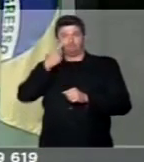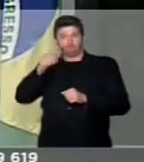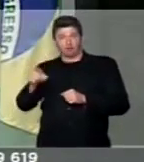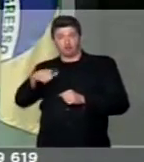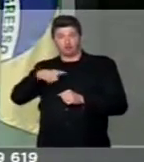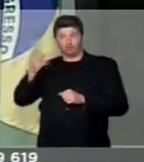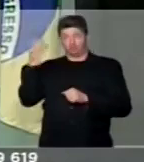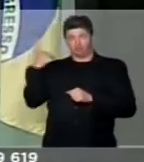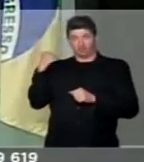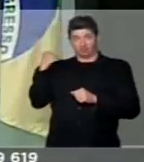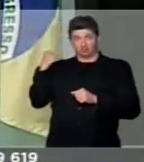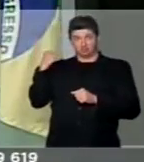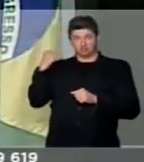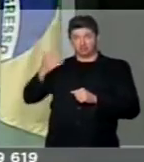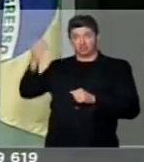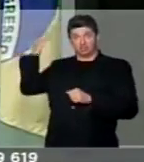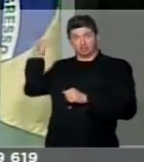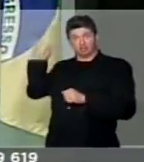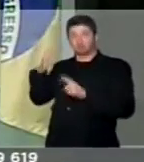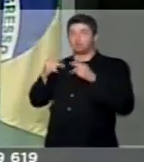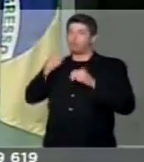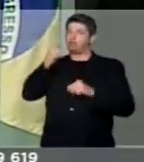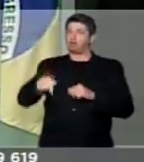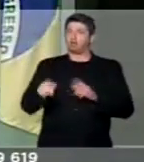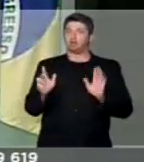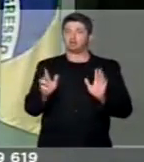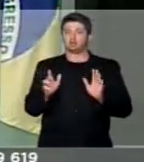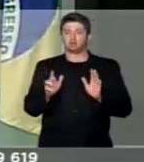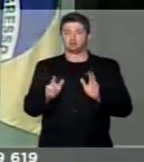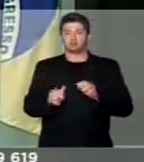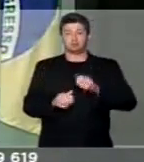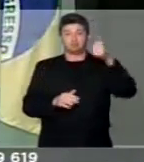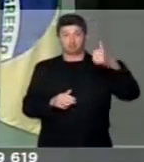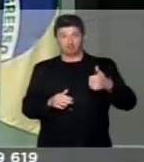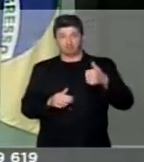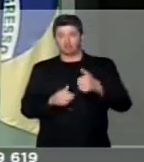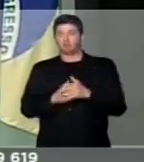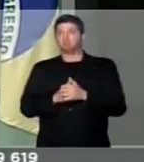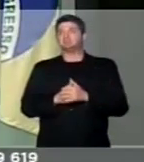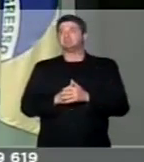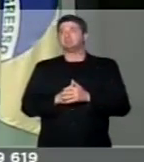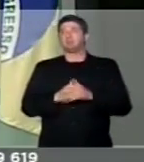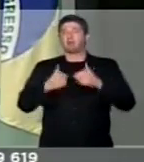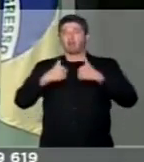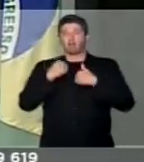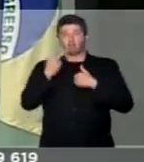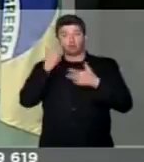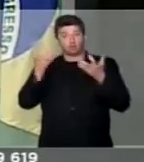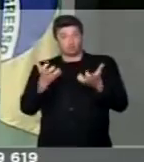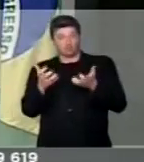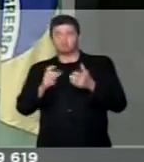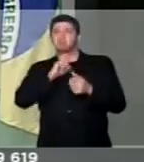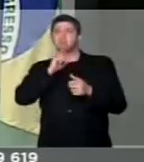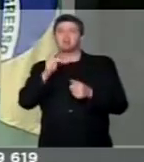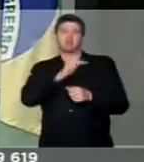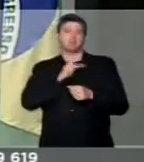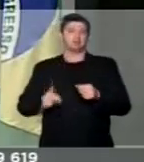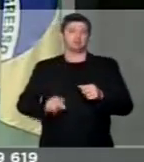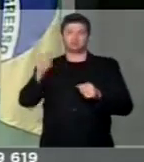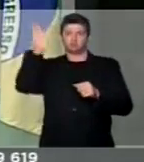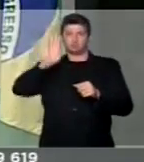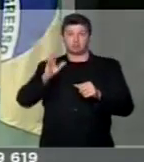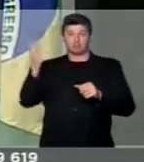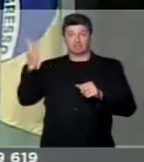pedalada anteriormente, como aqui foi alegado. Em primeiro lugar, eu quero dizer que nenhum presidente da